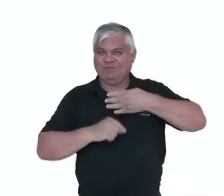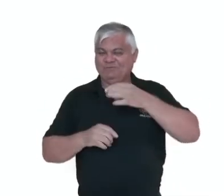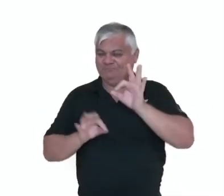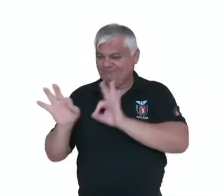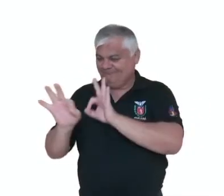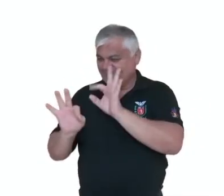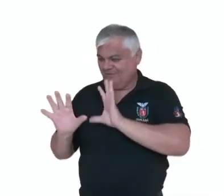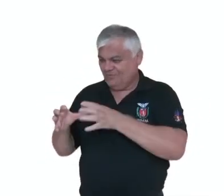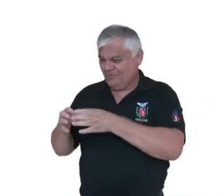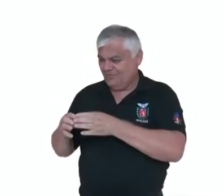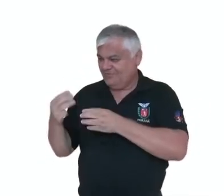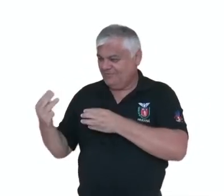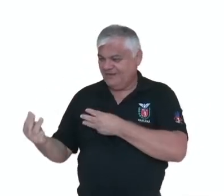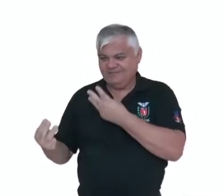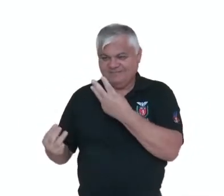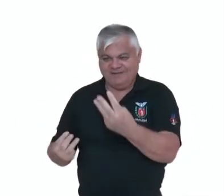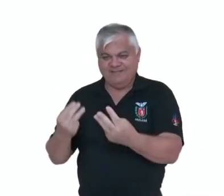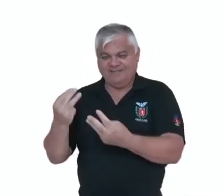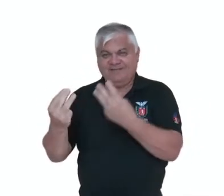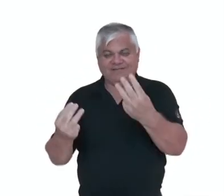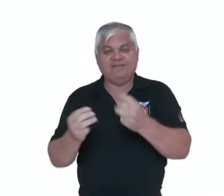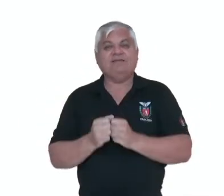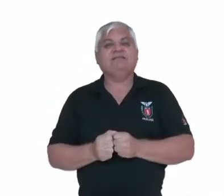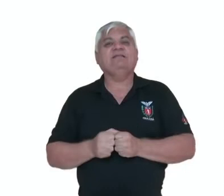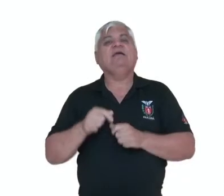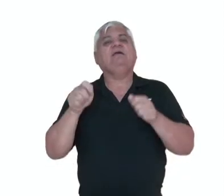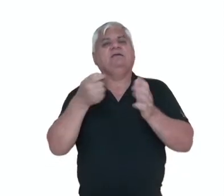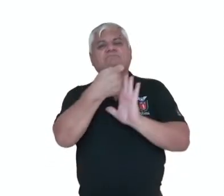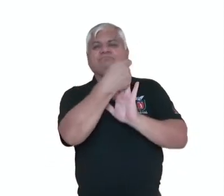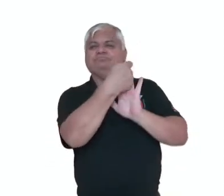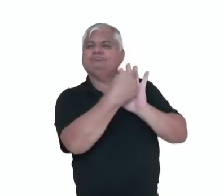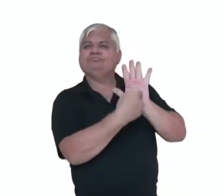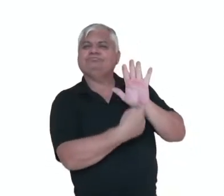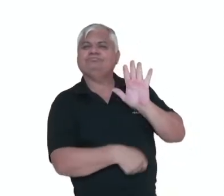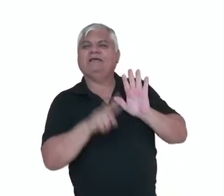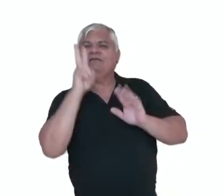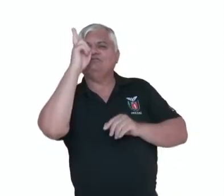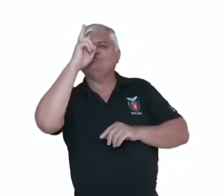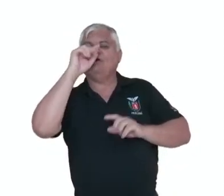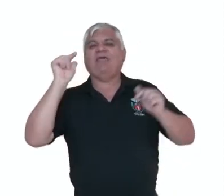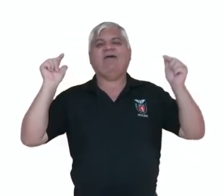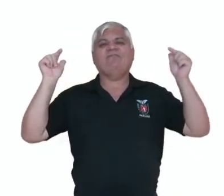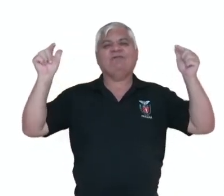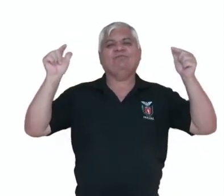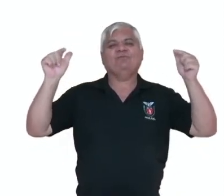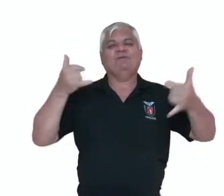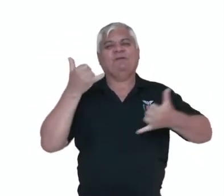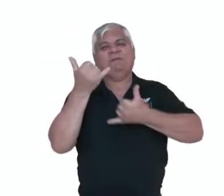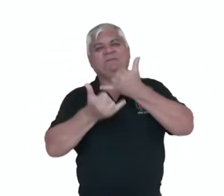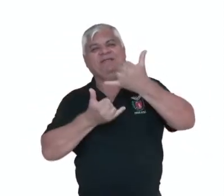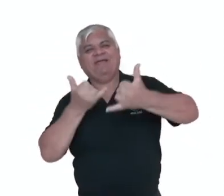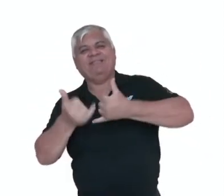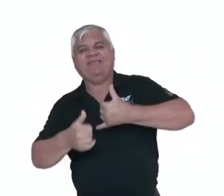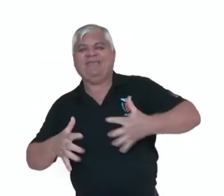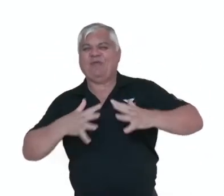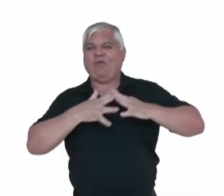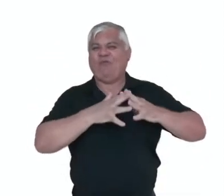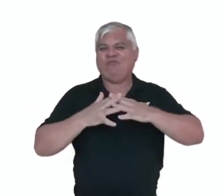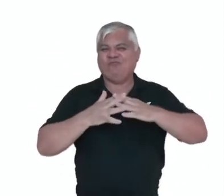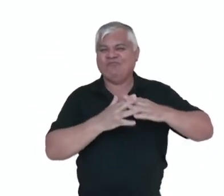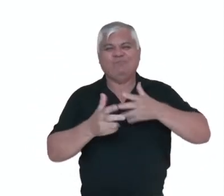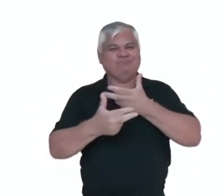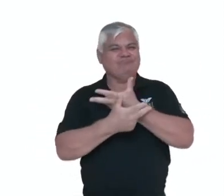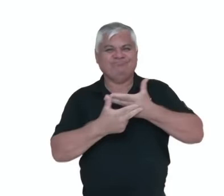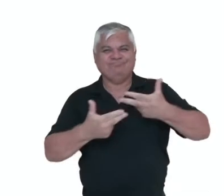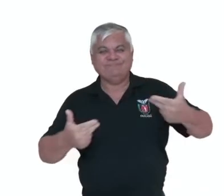em trios, né? E vocês podem, de repente, escrever uma história de aventura sobre as brincadeiras e confusões causadas